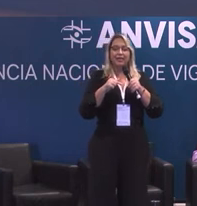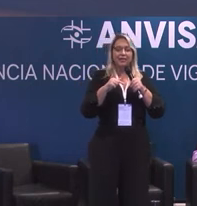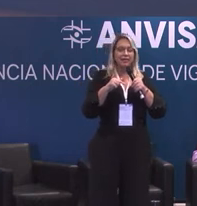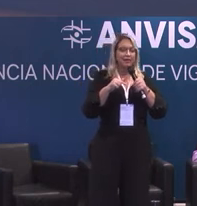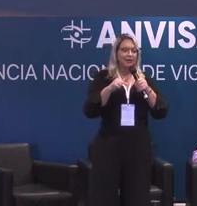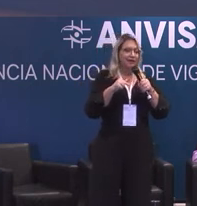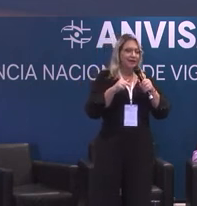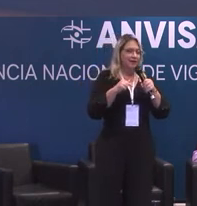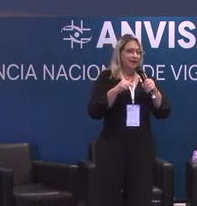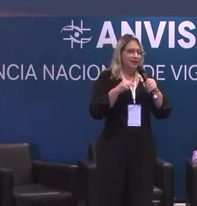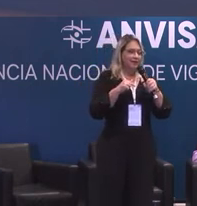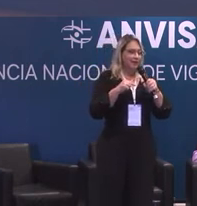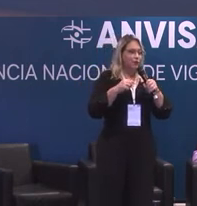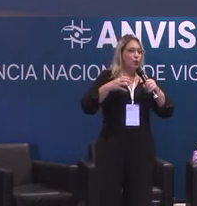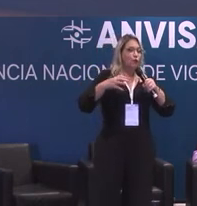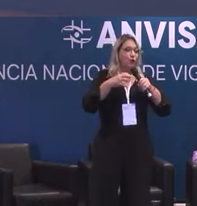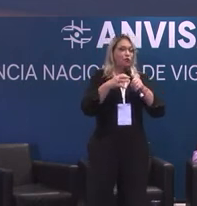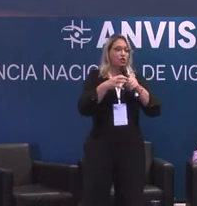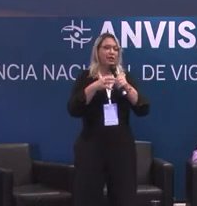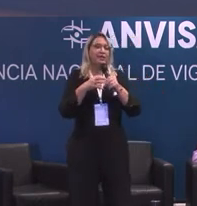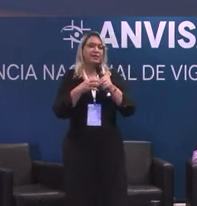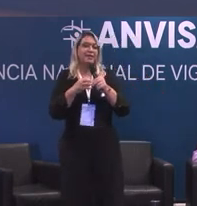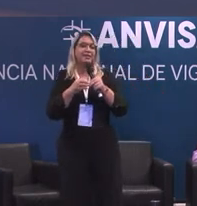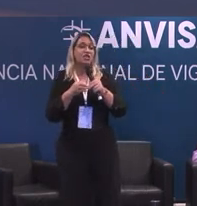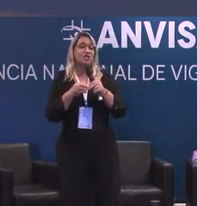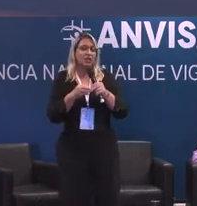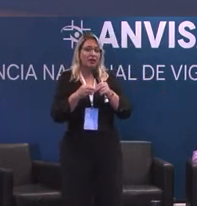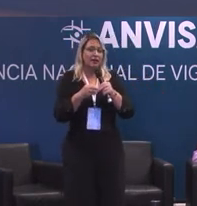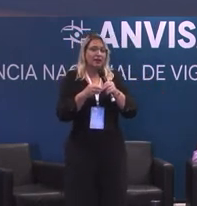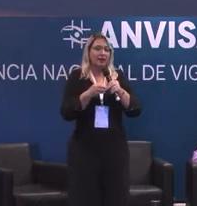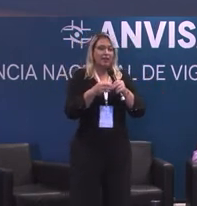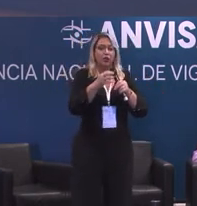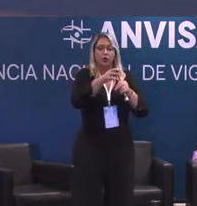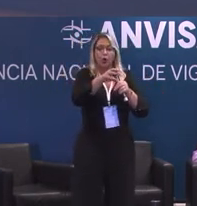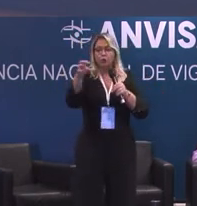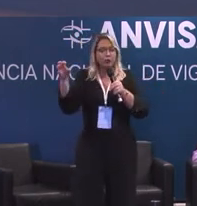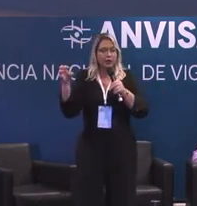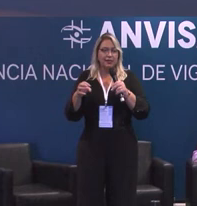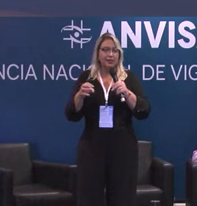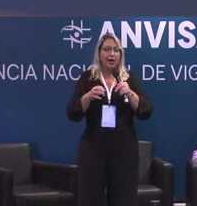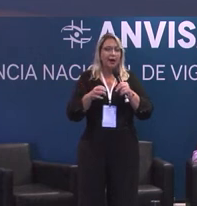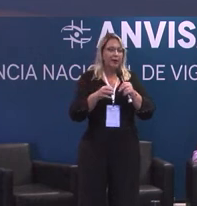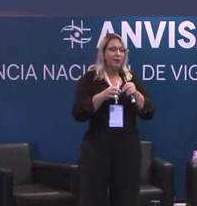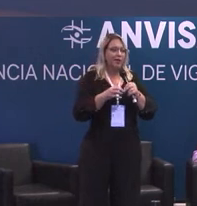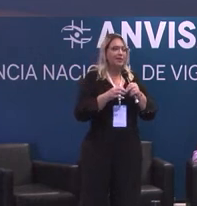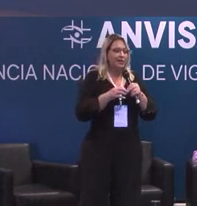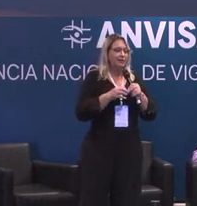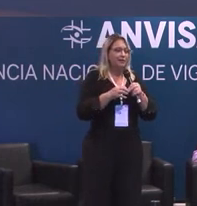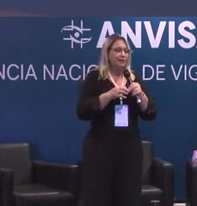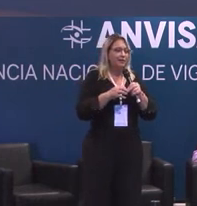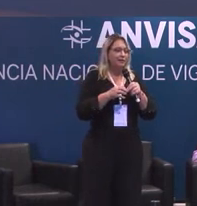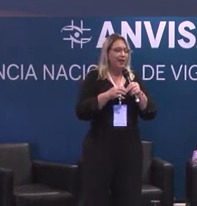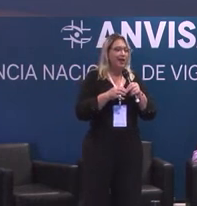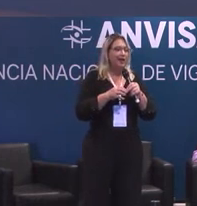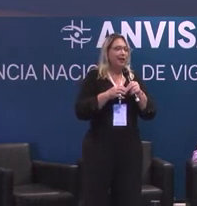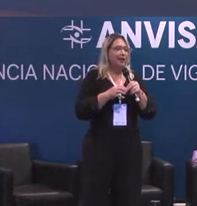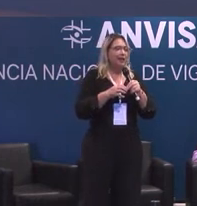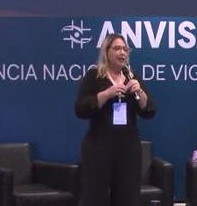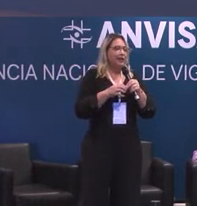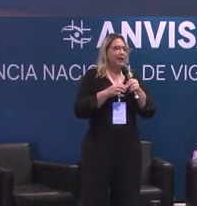interesse, os conflitos de interesse que existem, que todo mundo aqui sabe quais são, né?